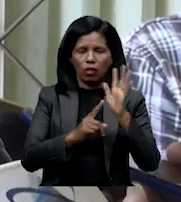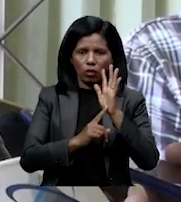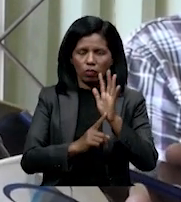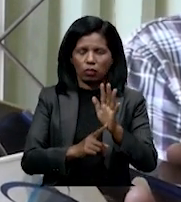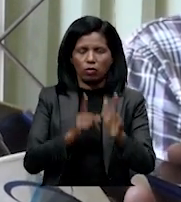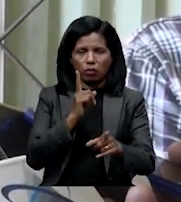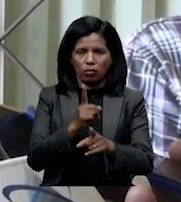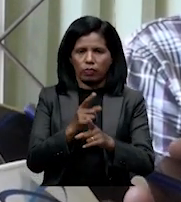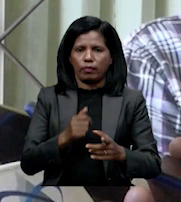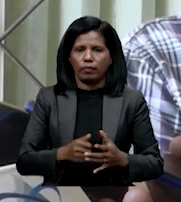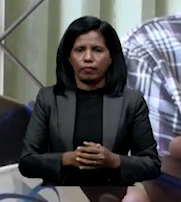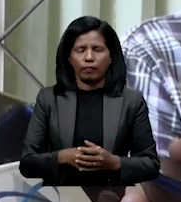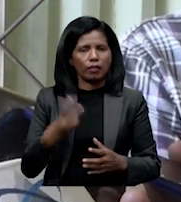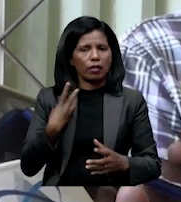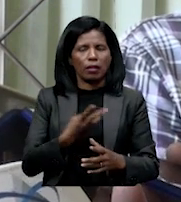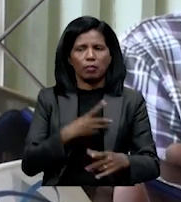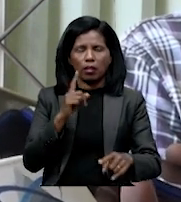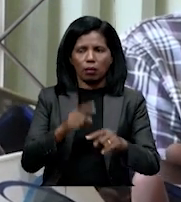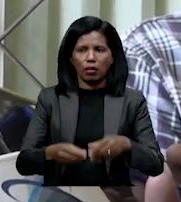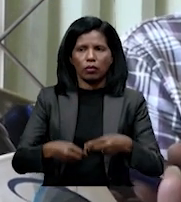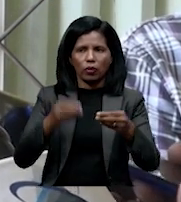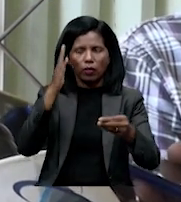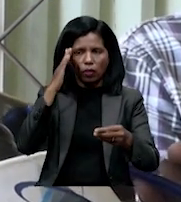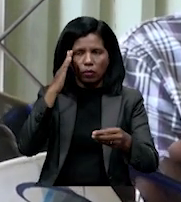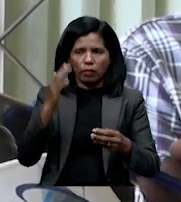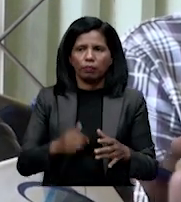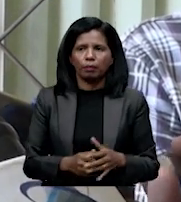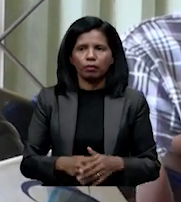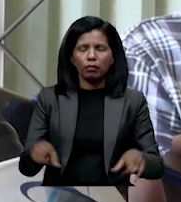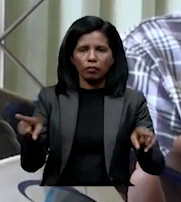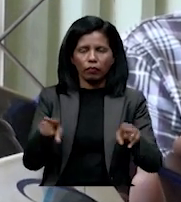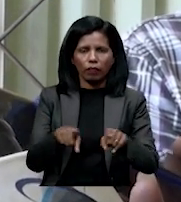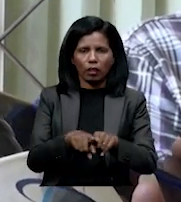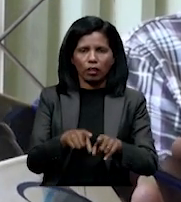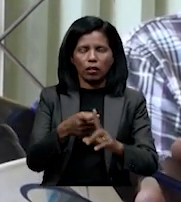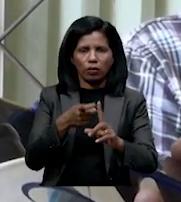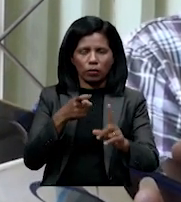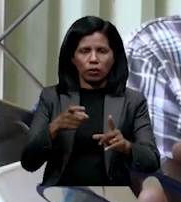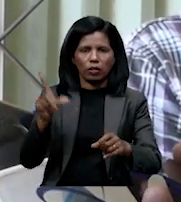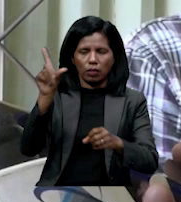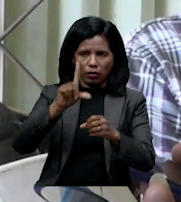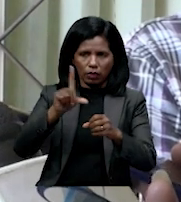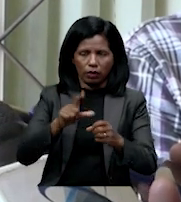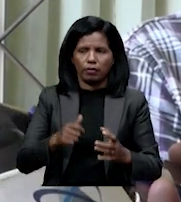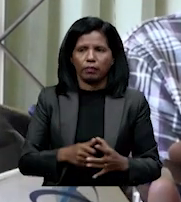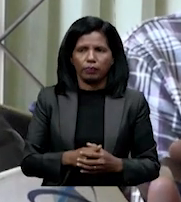akontese. Amila bele fo Hanoi ida nebe hanesan liusi laboratorio analise